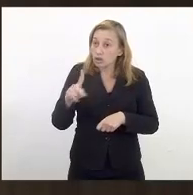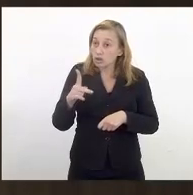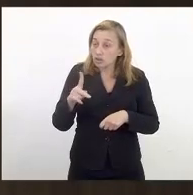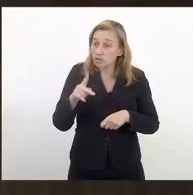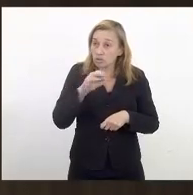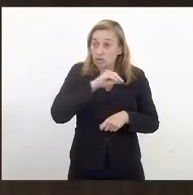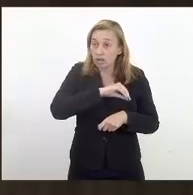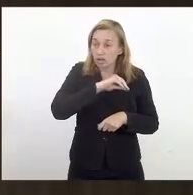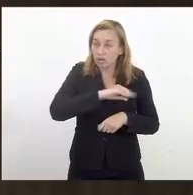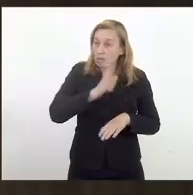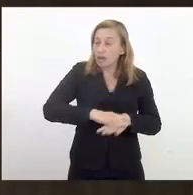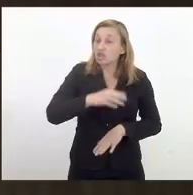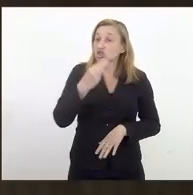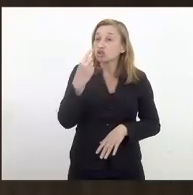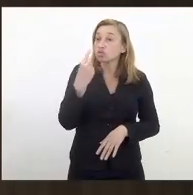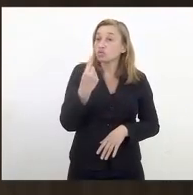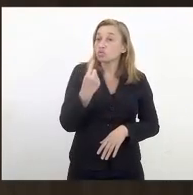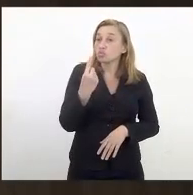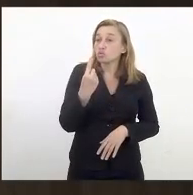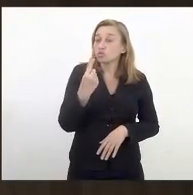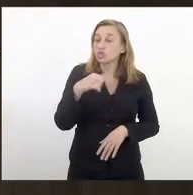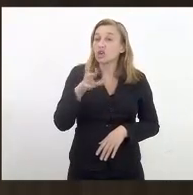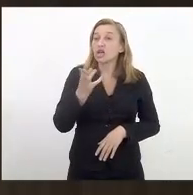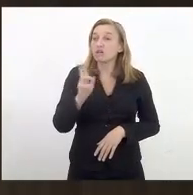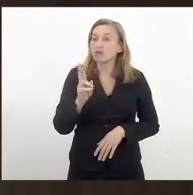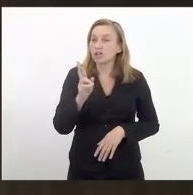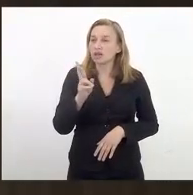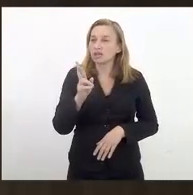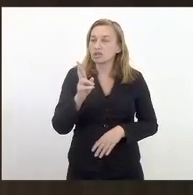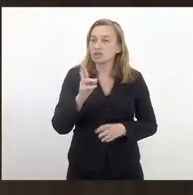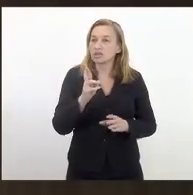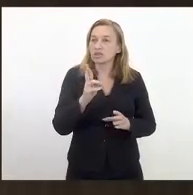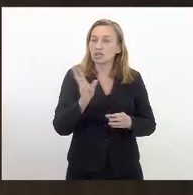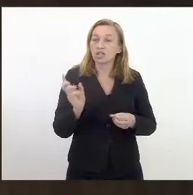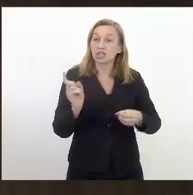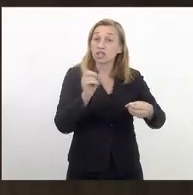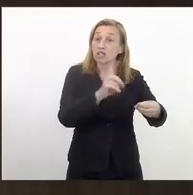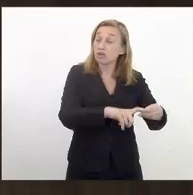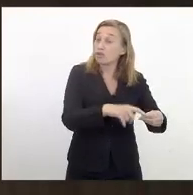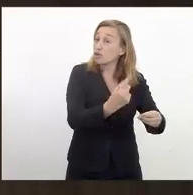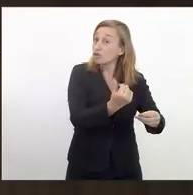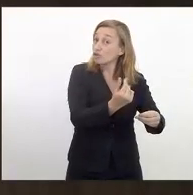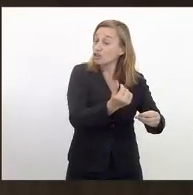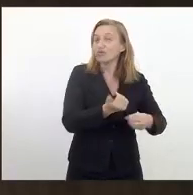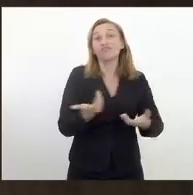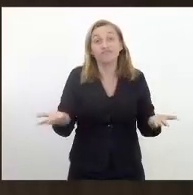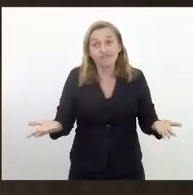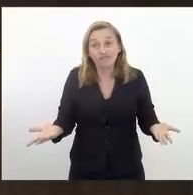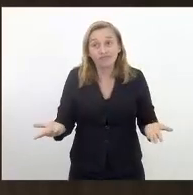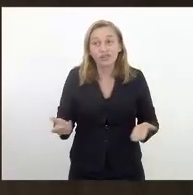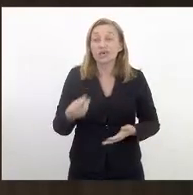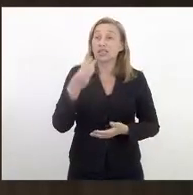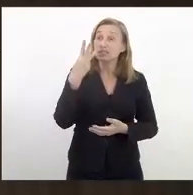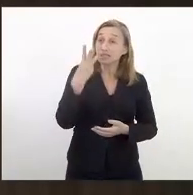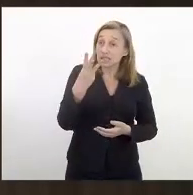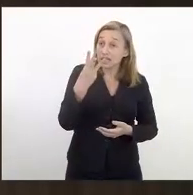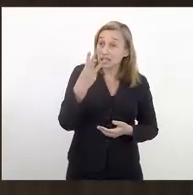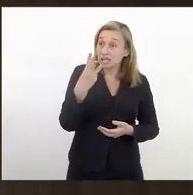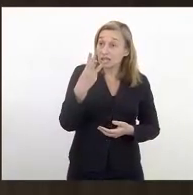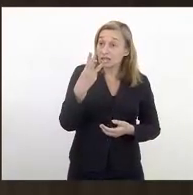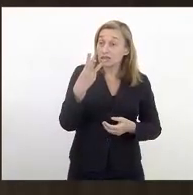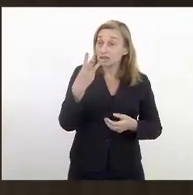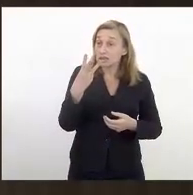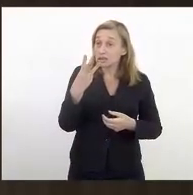mais de 1 milhão de real reage e devolveu um bilhão e 300 milhões Talvez o bico Pois é e três exercícios